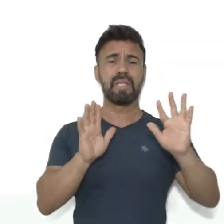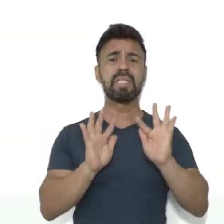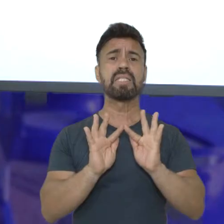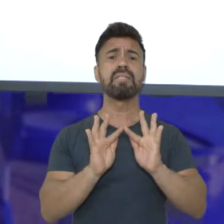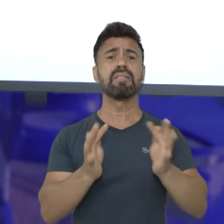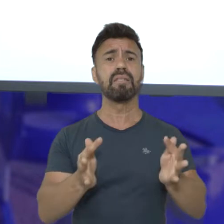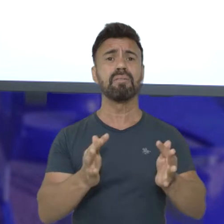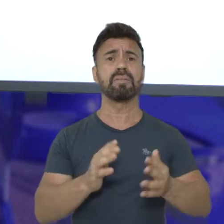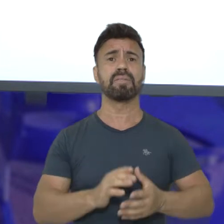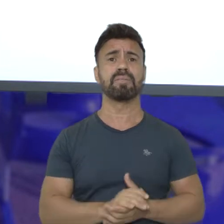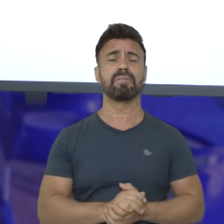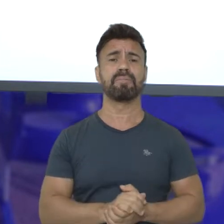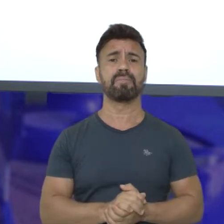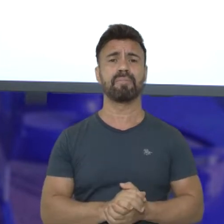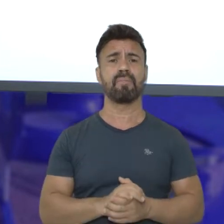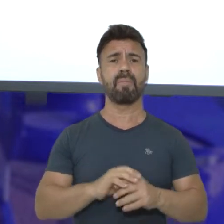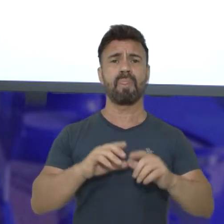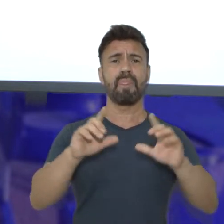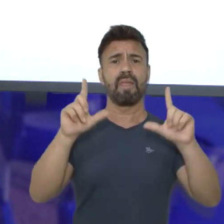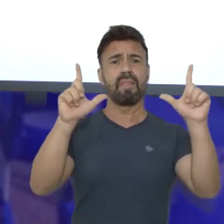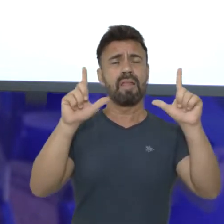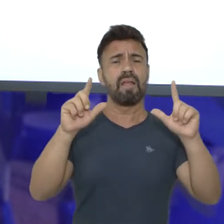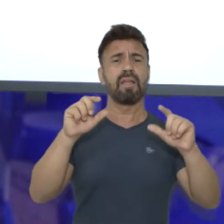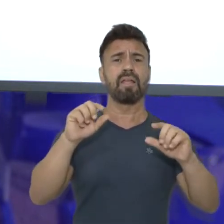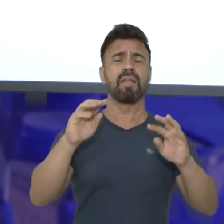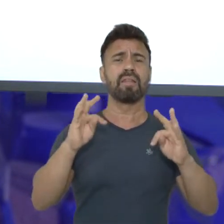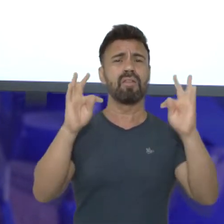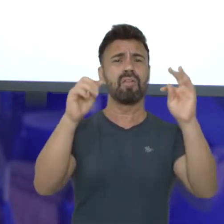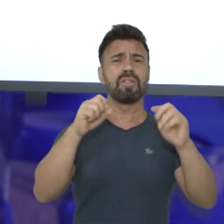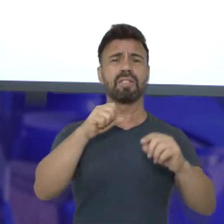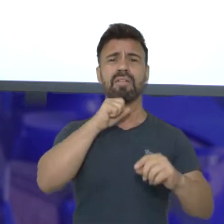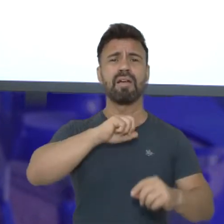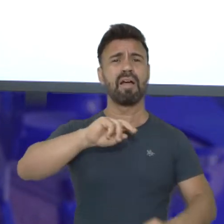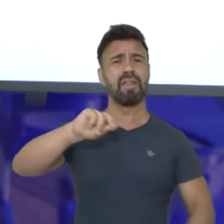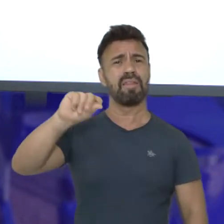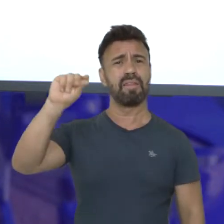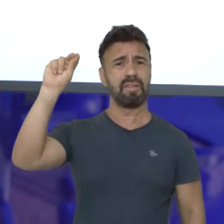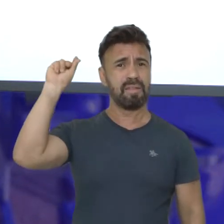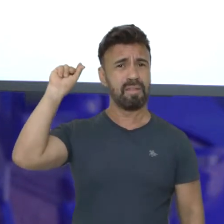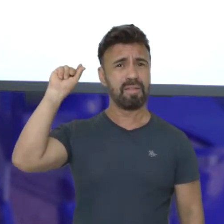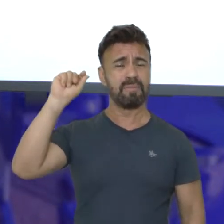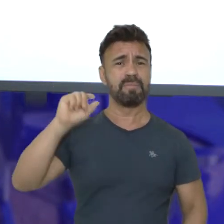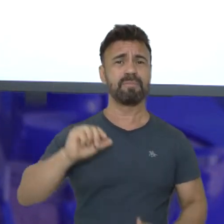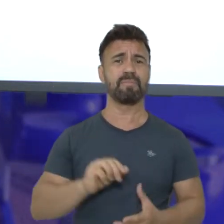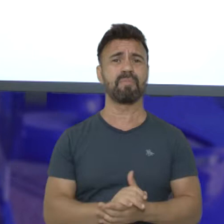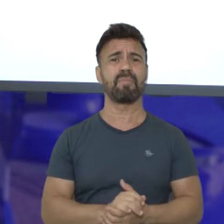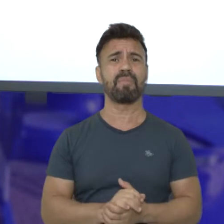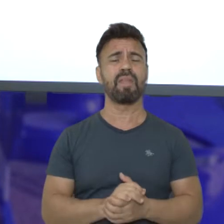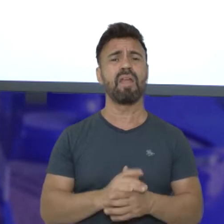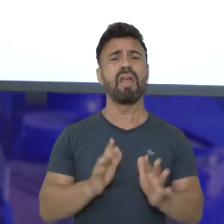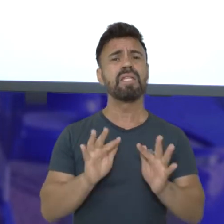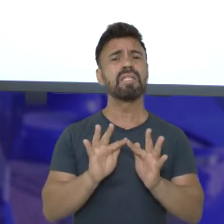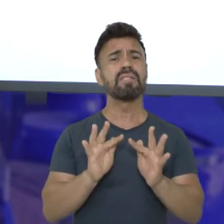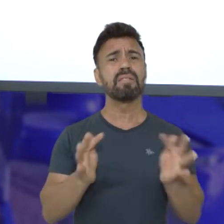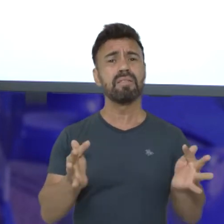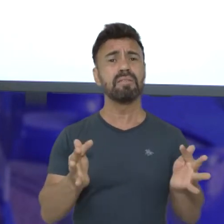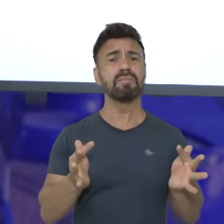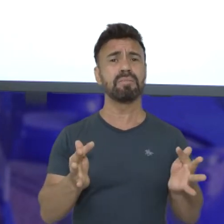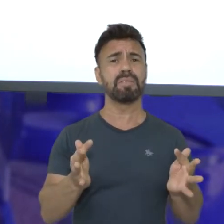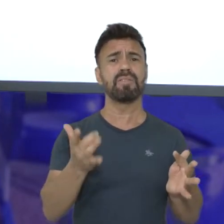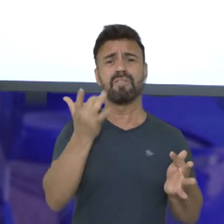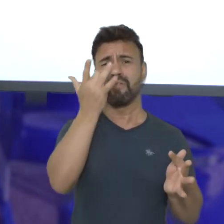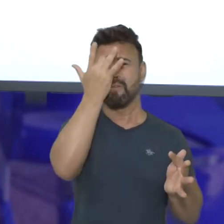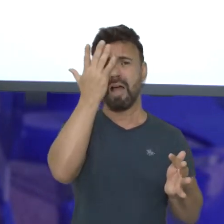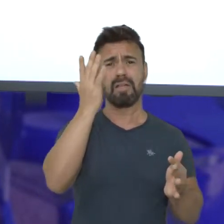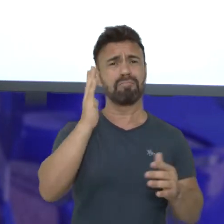simples, né? É uma tecnologia mais antiga e tinha lá um funcionamento mais simplificado, era mais